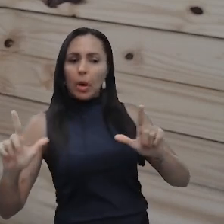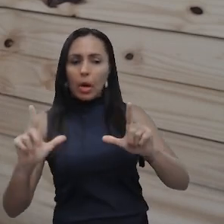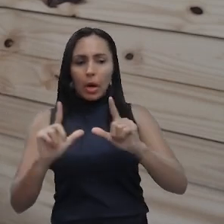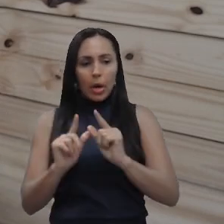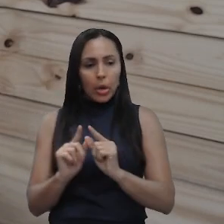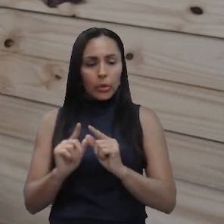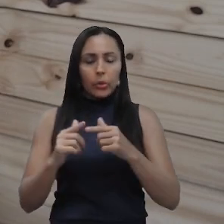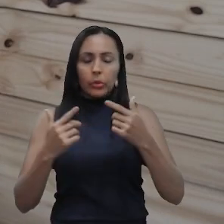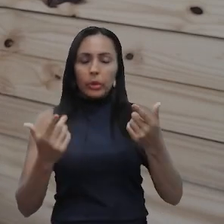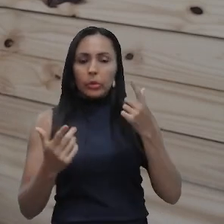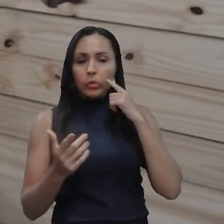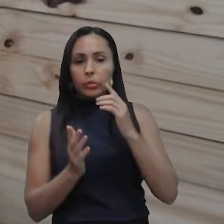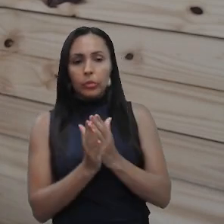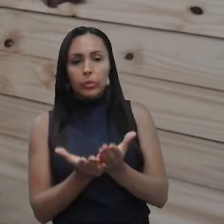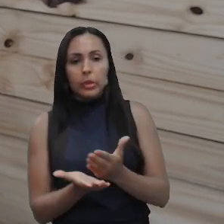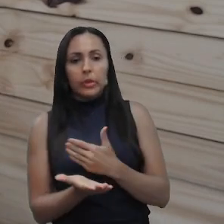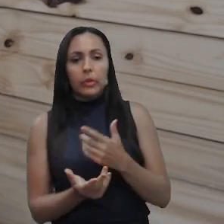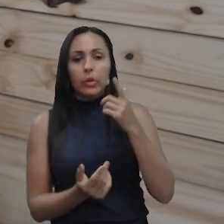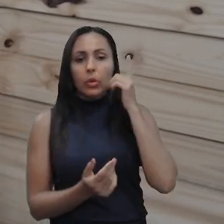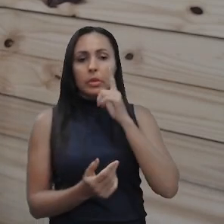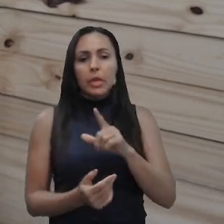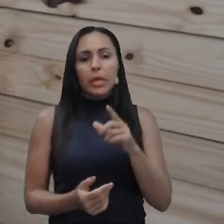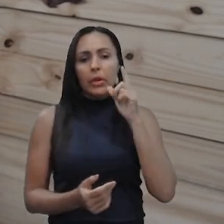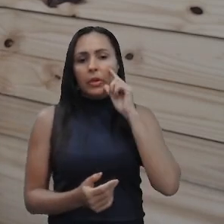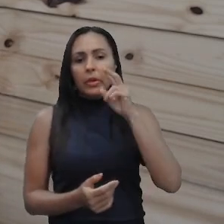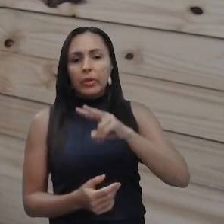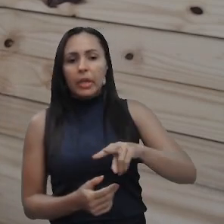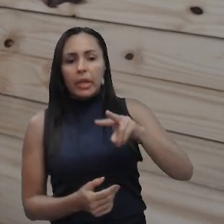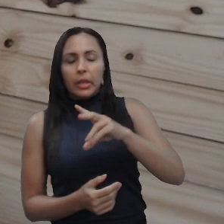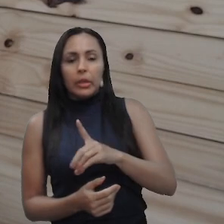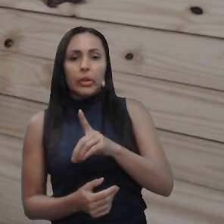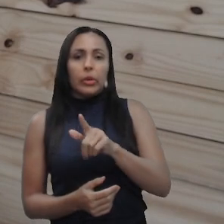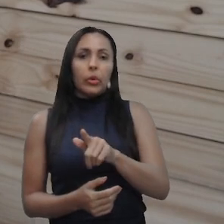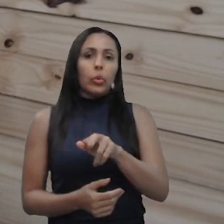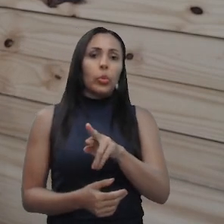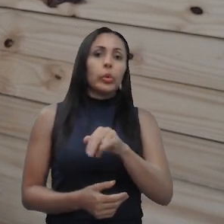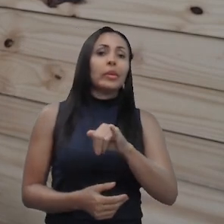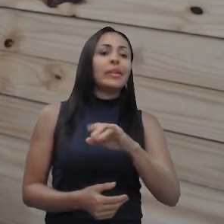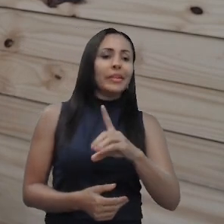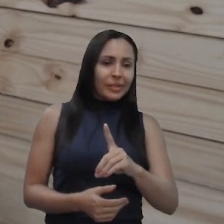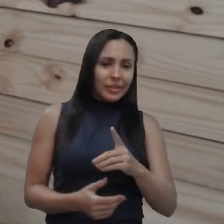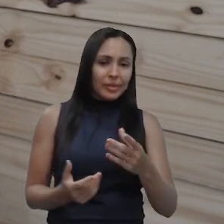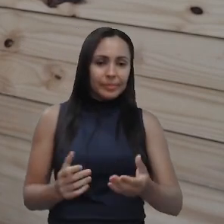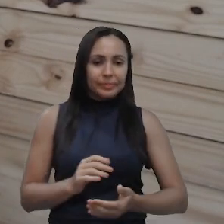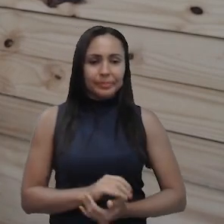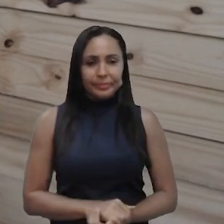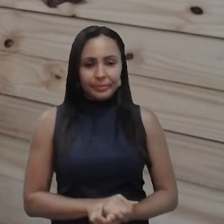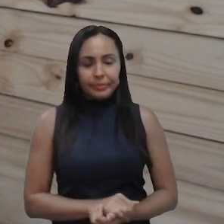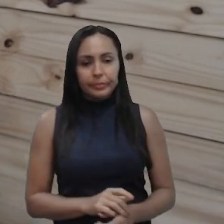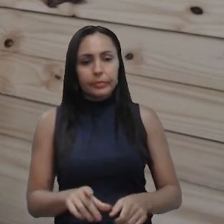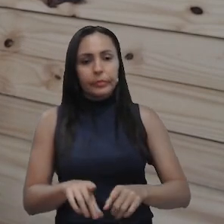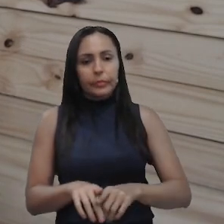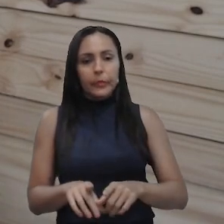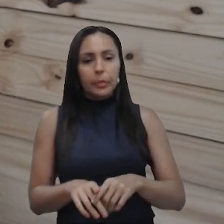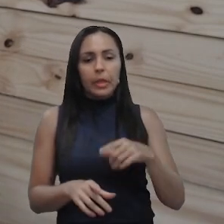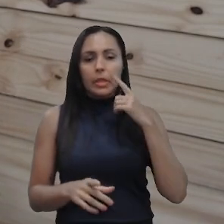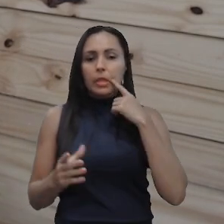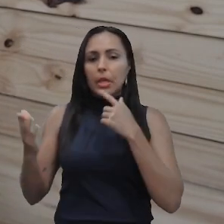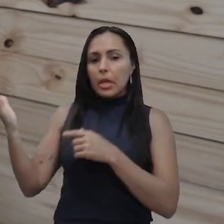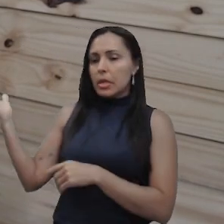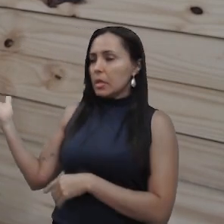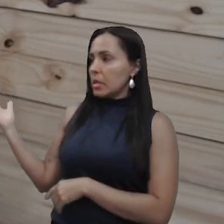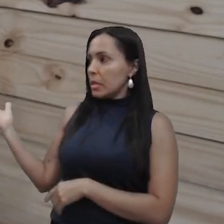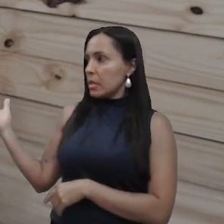livro. Vocês conseguem enxergar o tamanho dos livros, ó, como é grande esse livro, né? Ou esse livro do grid